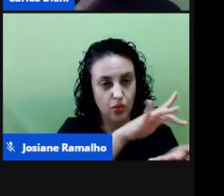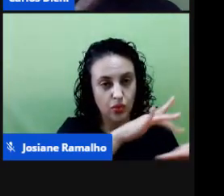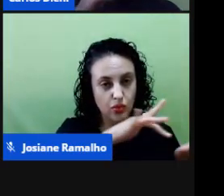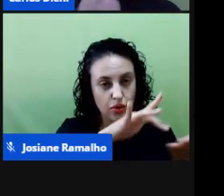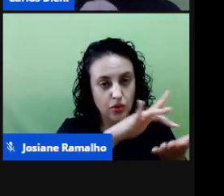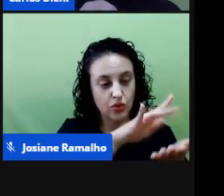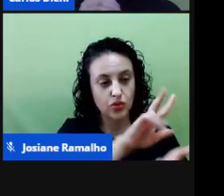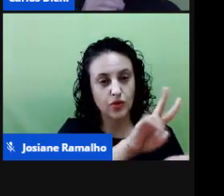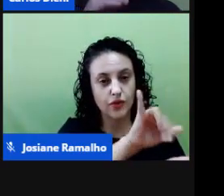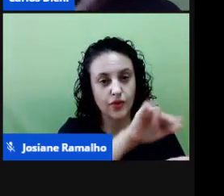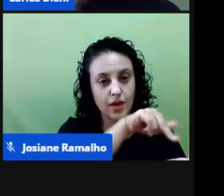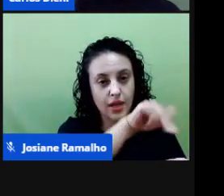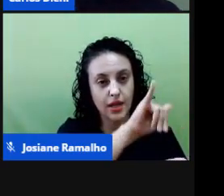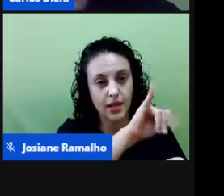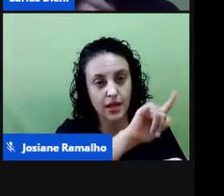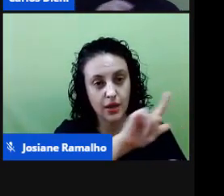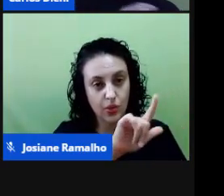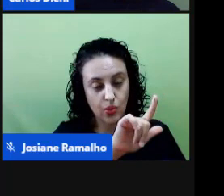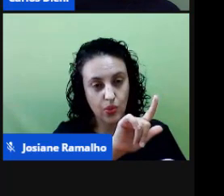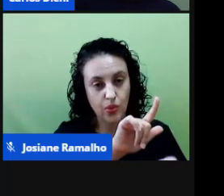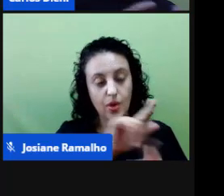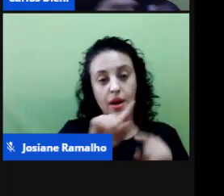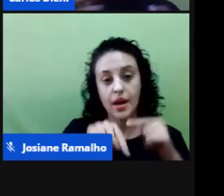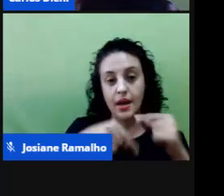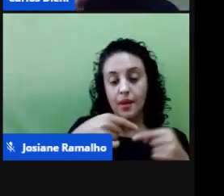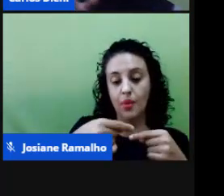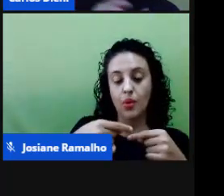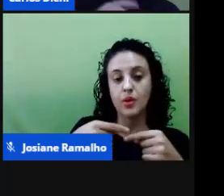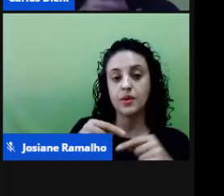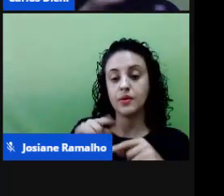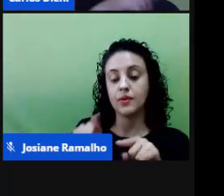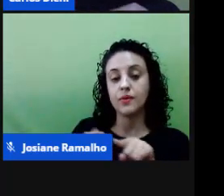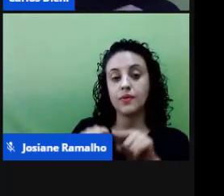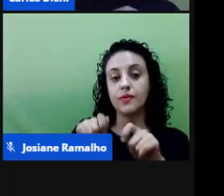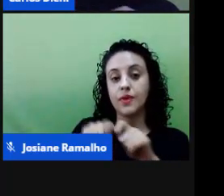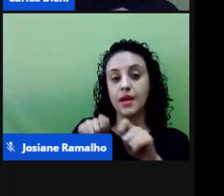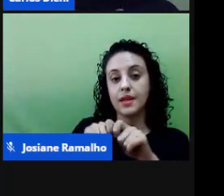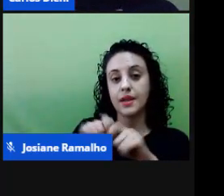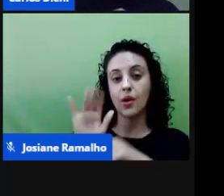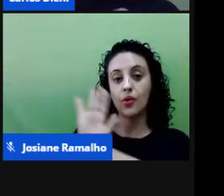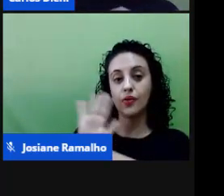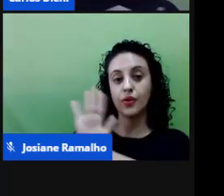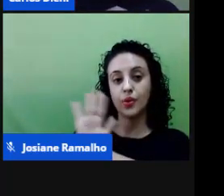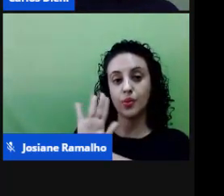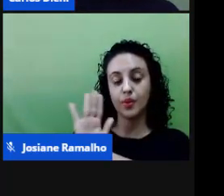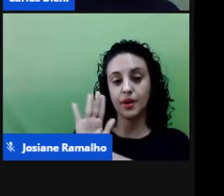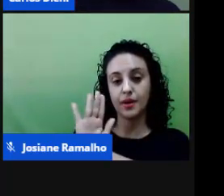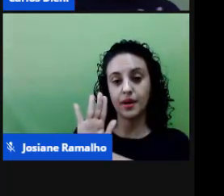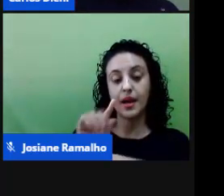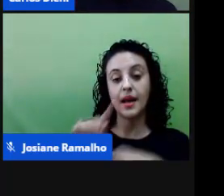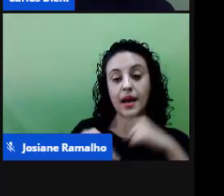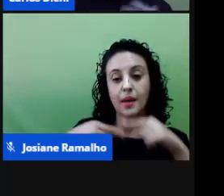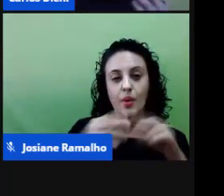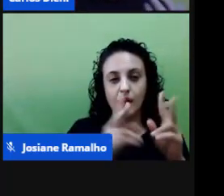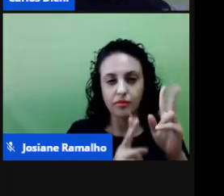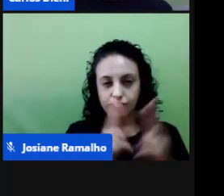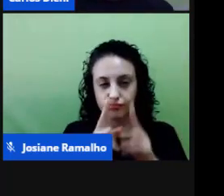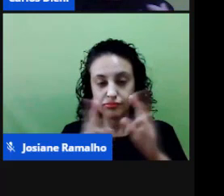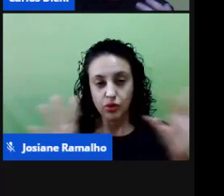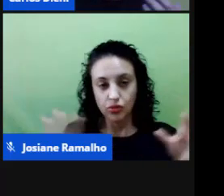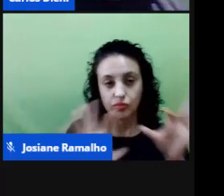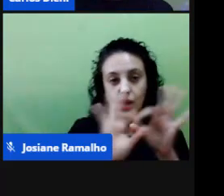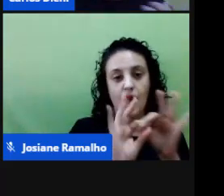ele sincronizava áudio e vídeo. Esse vinil foi perdido, então a gente só tem as imagens. Mas ele